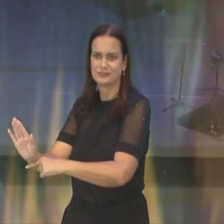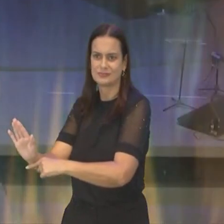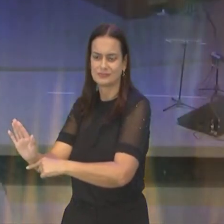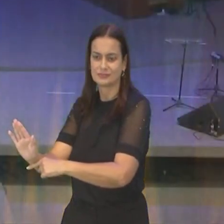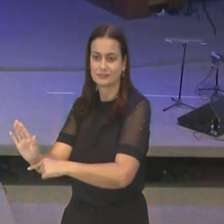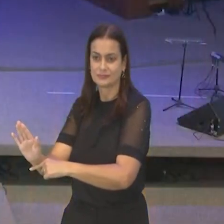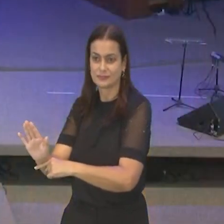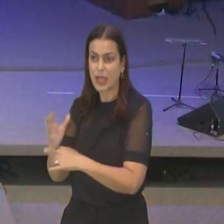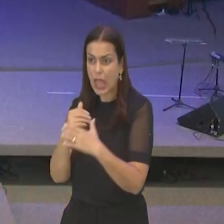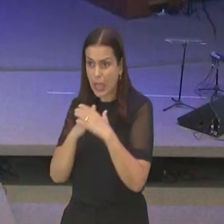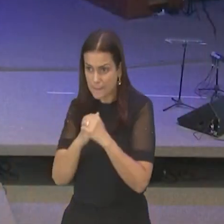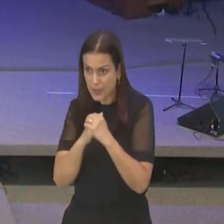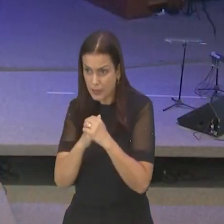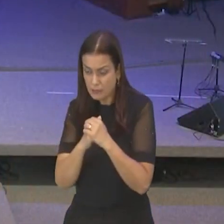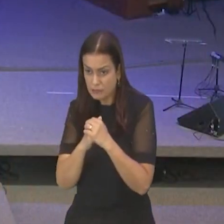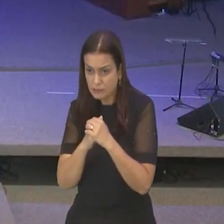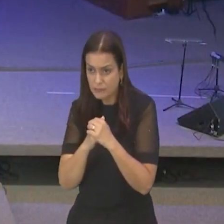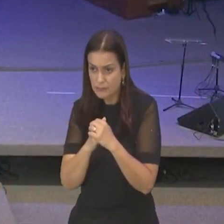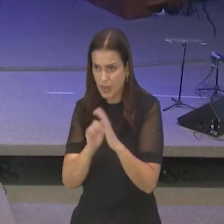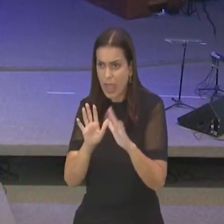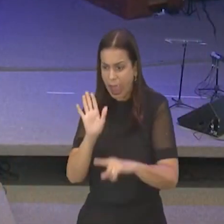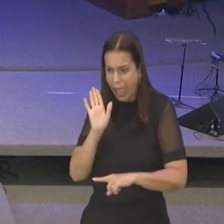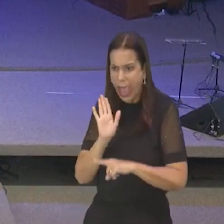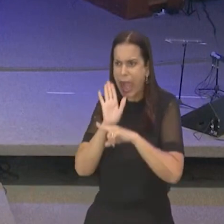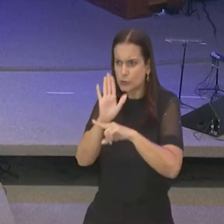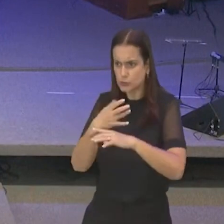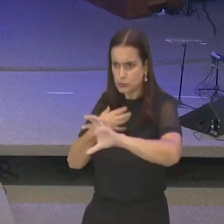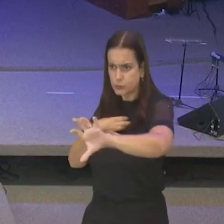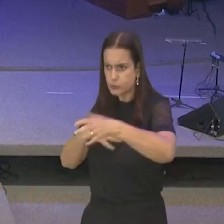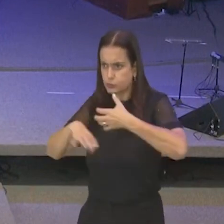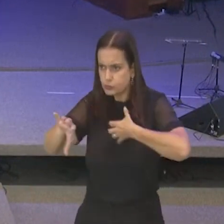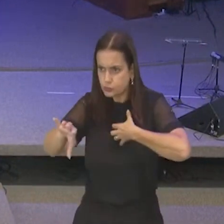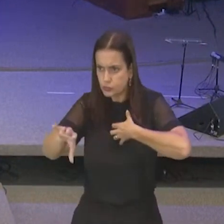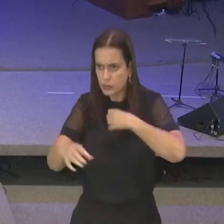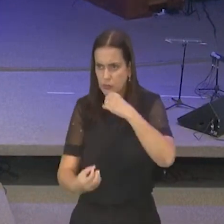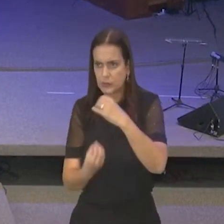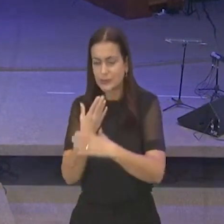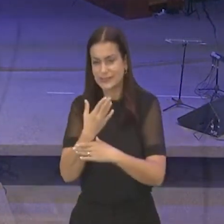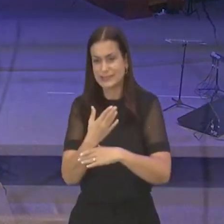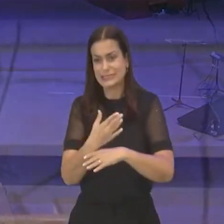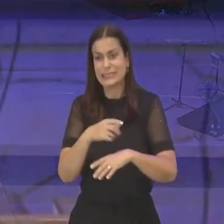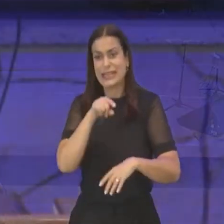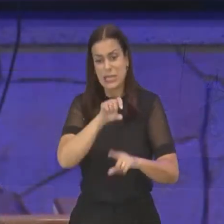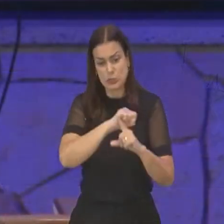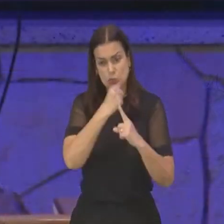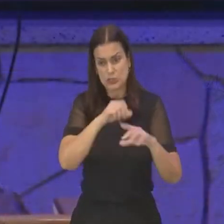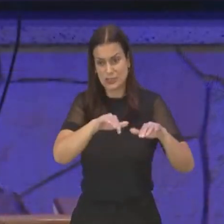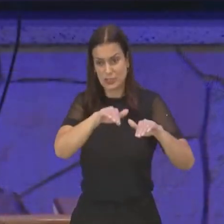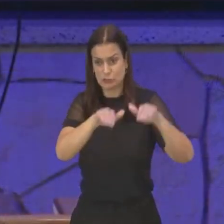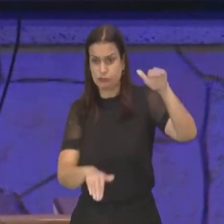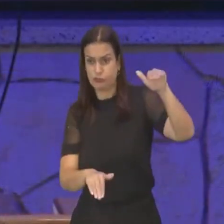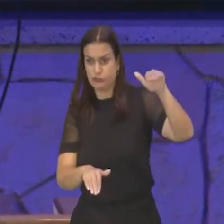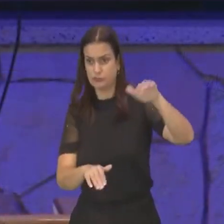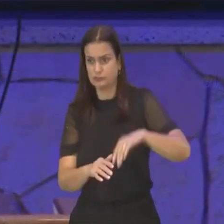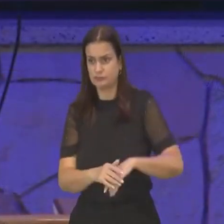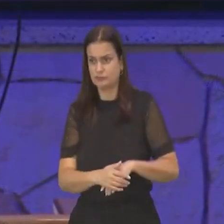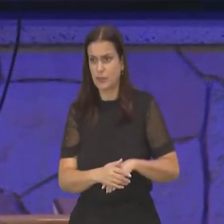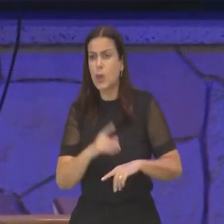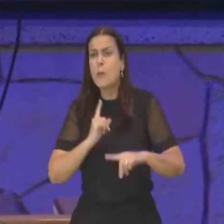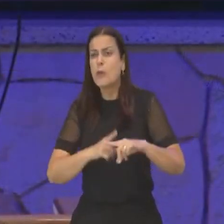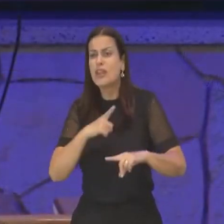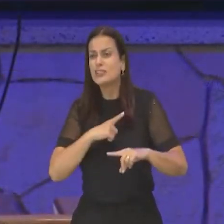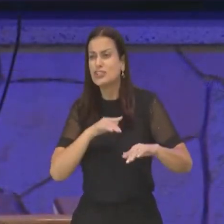Esse altruísmo, ele surgiu em um contexto de forte desigualdade. Por que